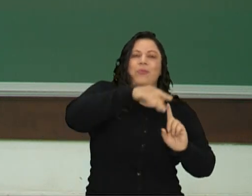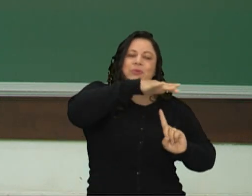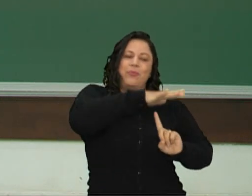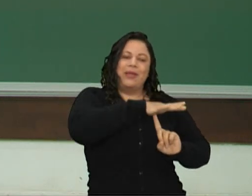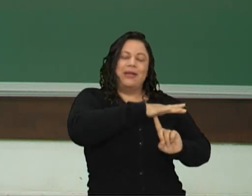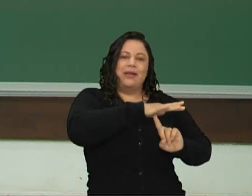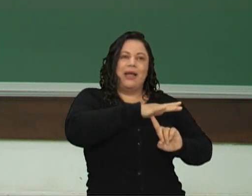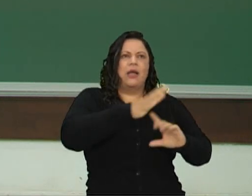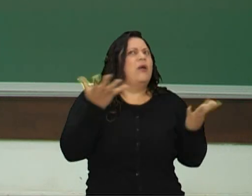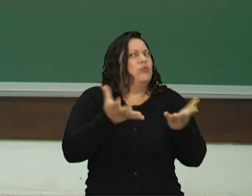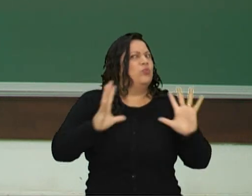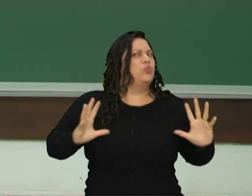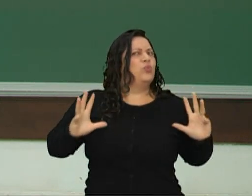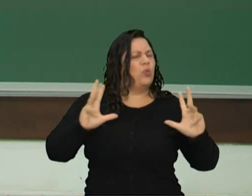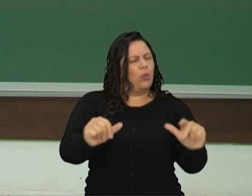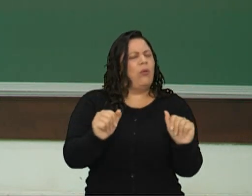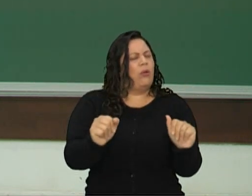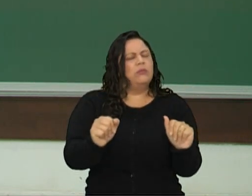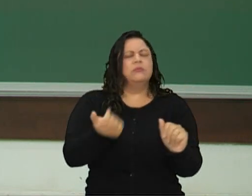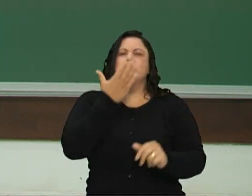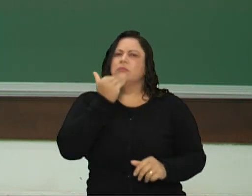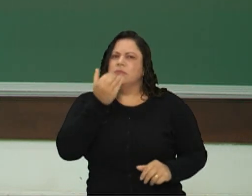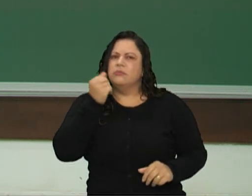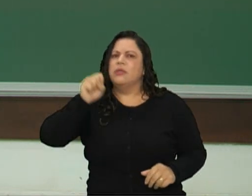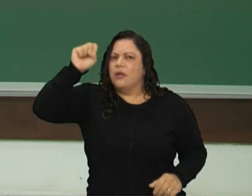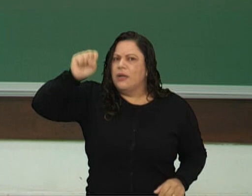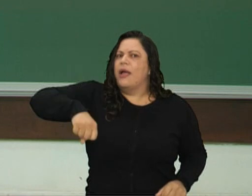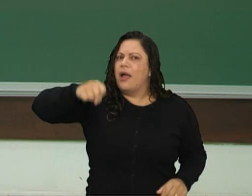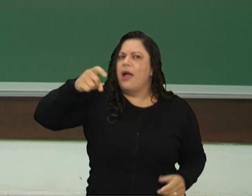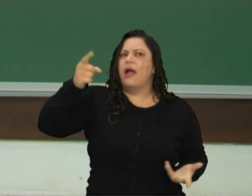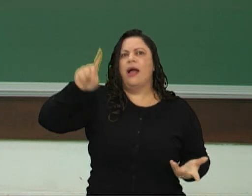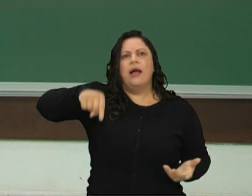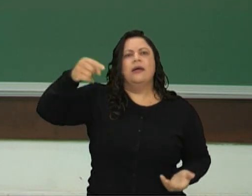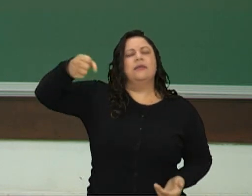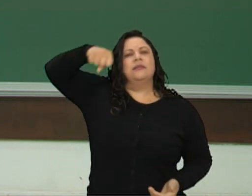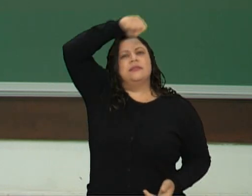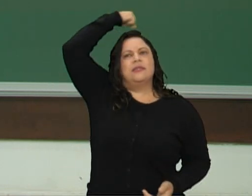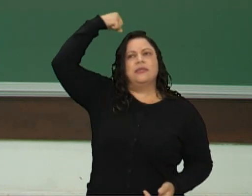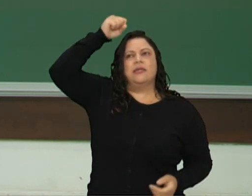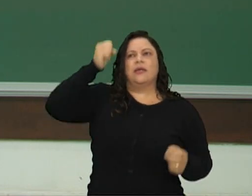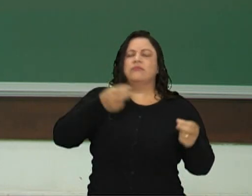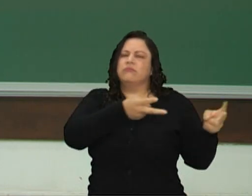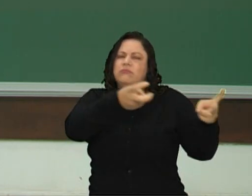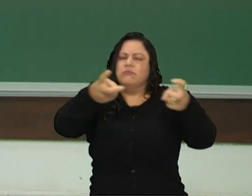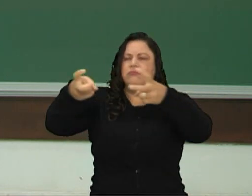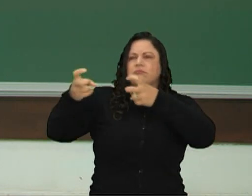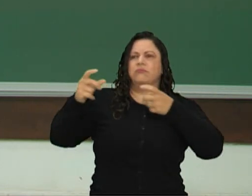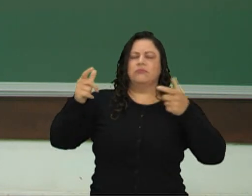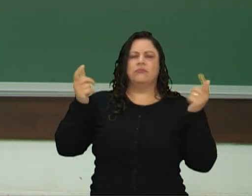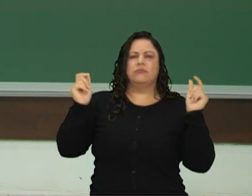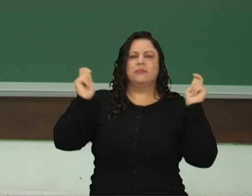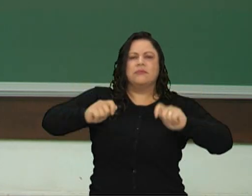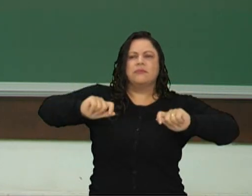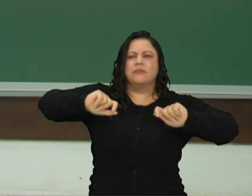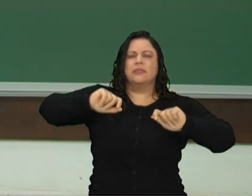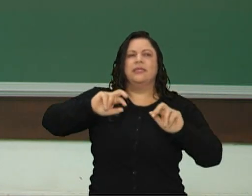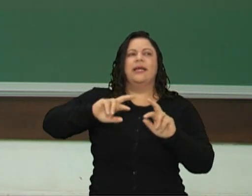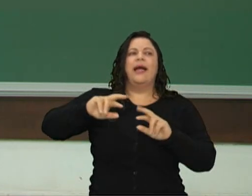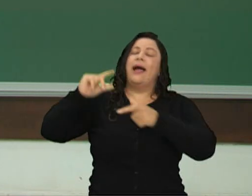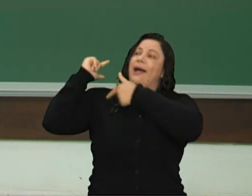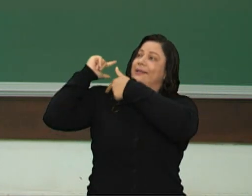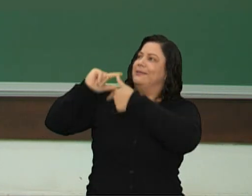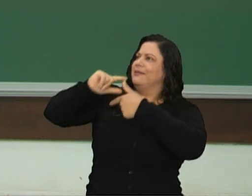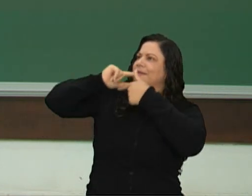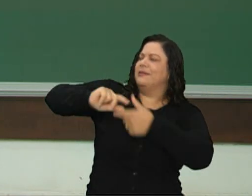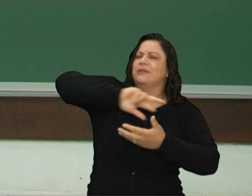se formos olhar as tradições que existem ao redor do planeta Terra, muitos alimentos possuem